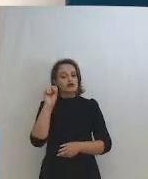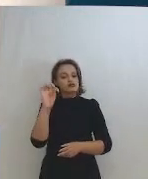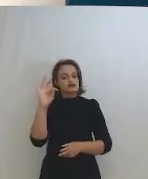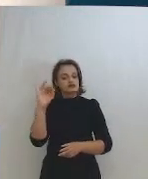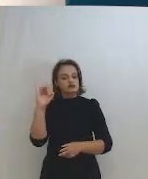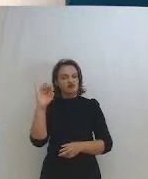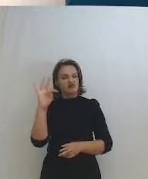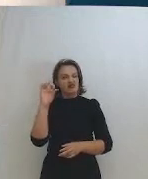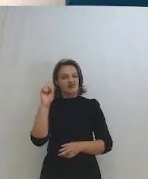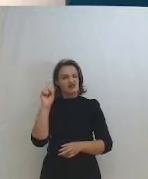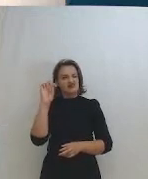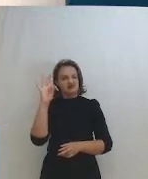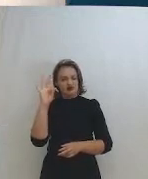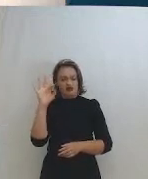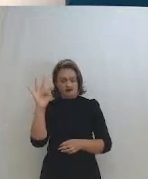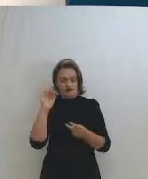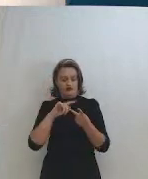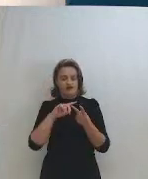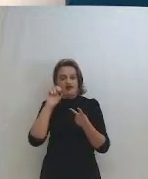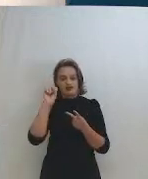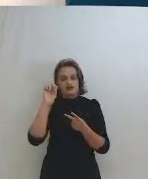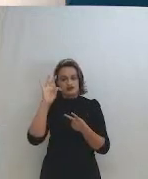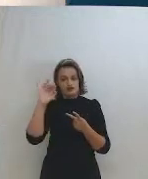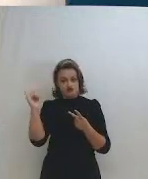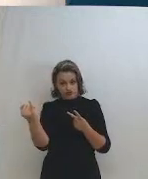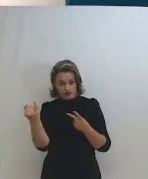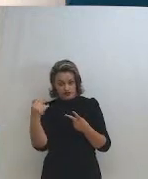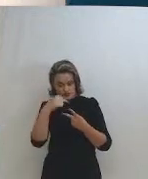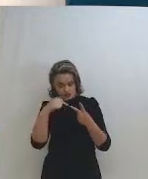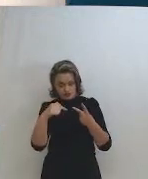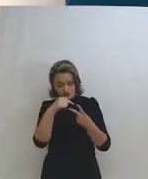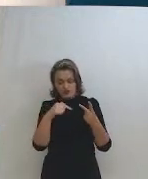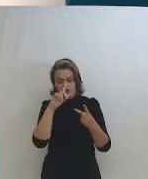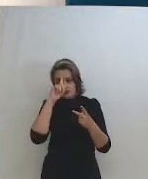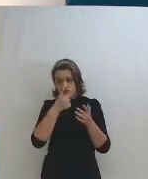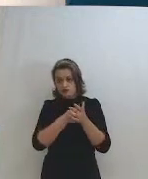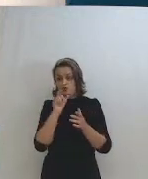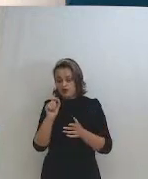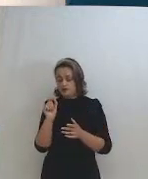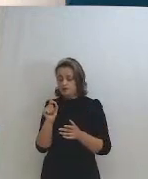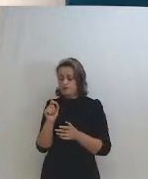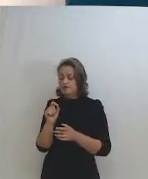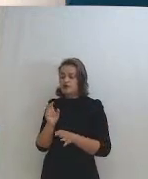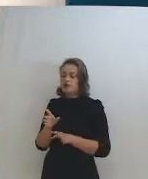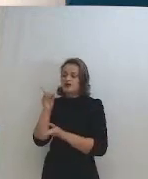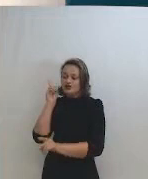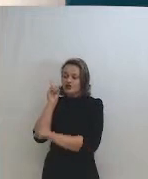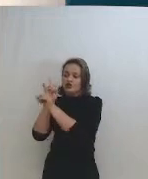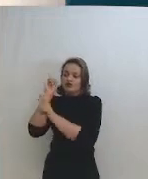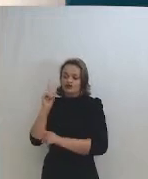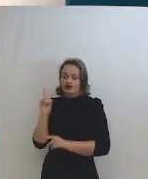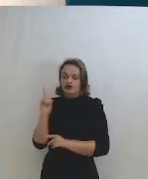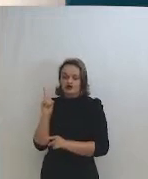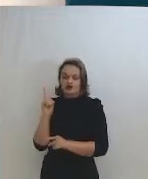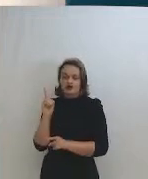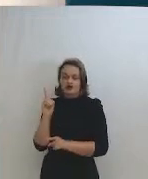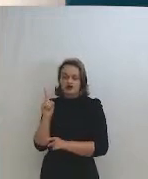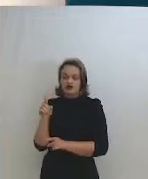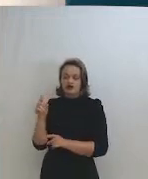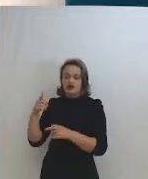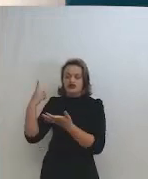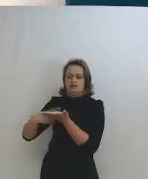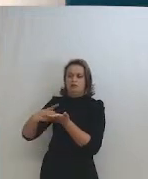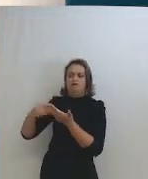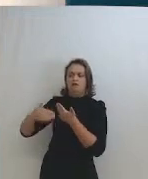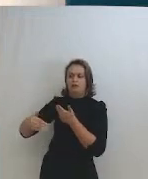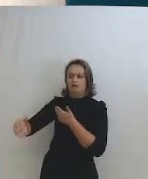vem decidindo no sentido de que, quando se reconhece que essa prorrogação não existe ou deixou de ser feita no